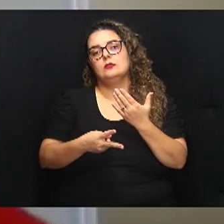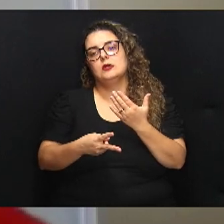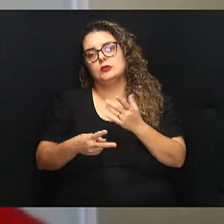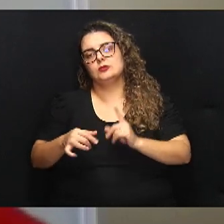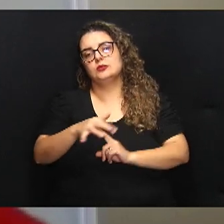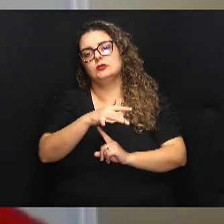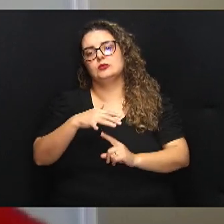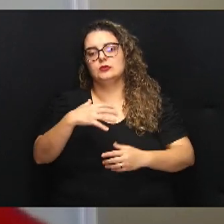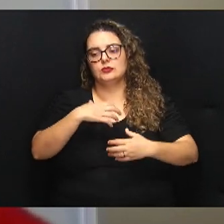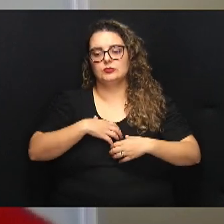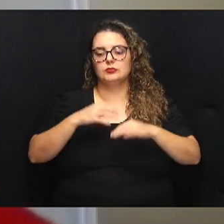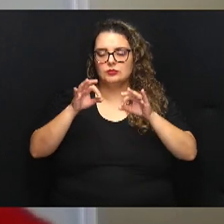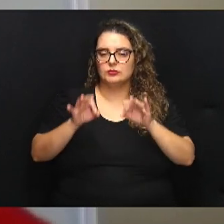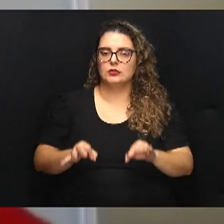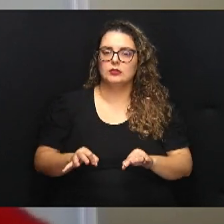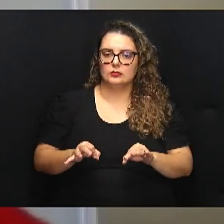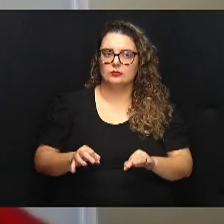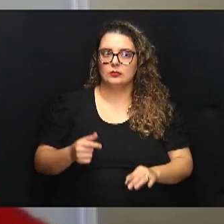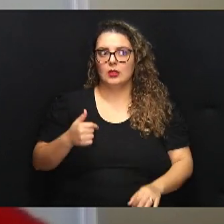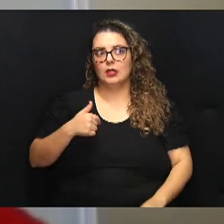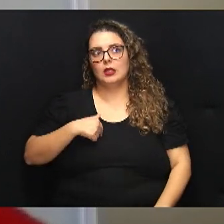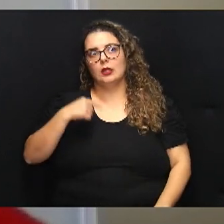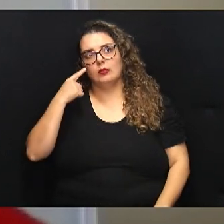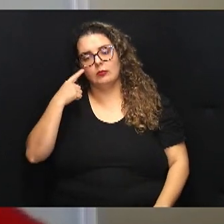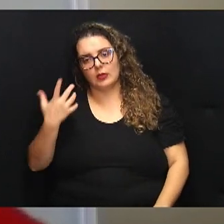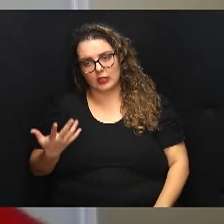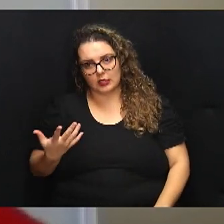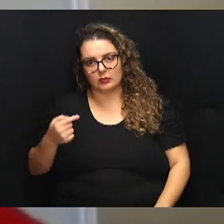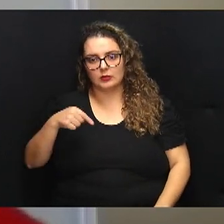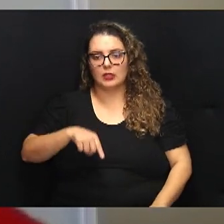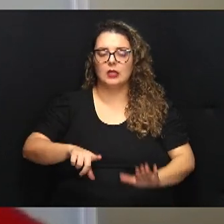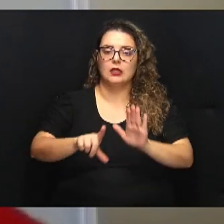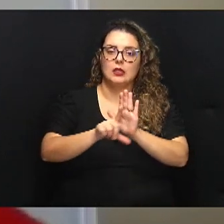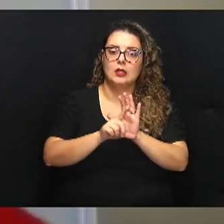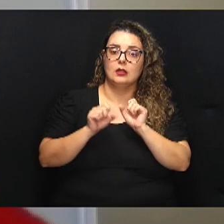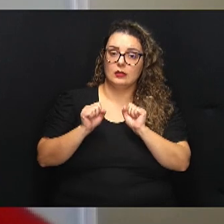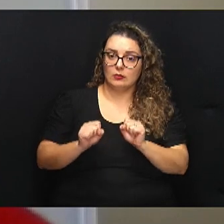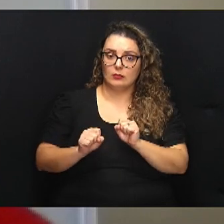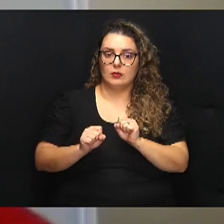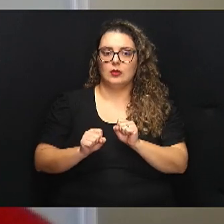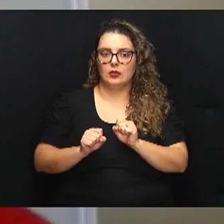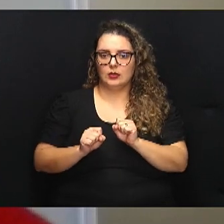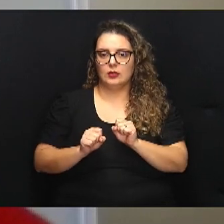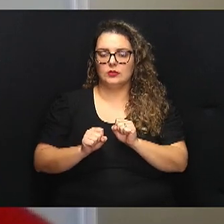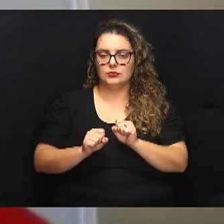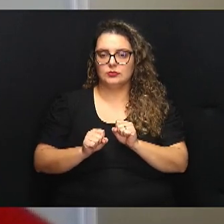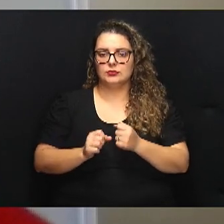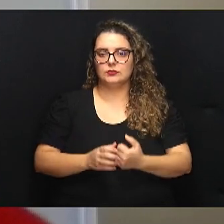forma correta. Eu penso que essa legislação pode